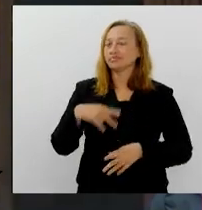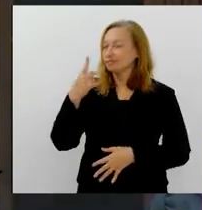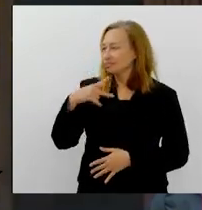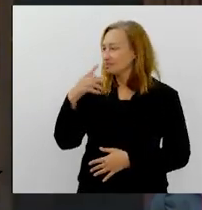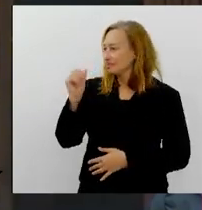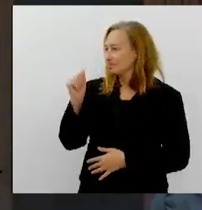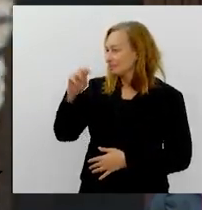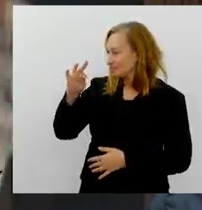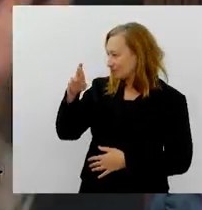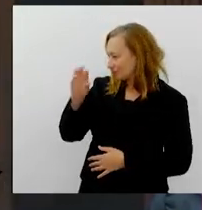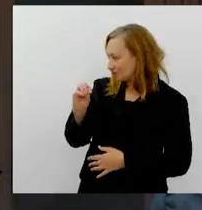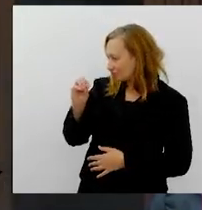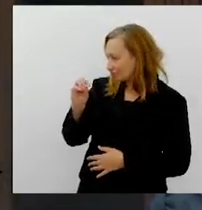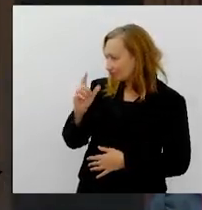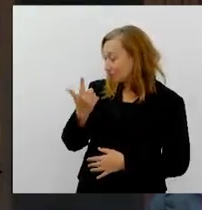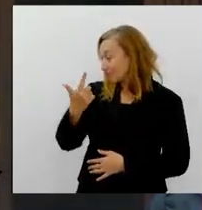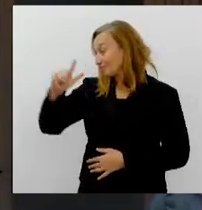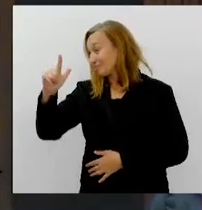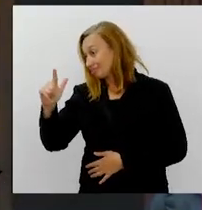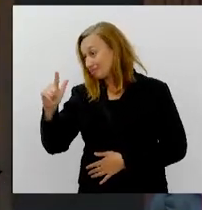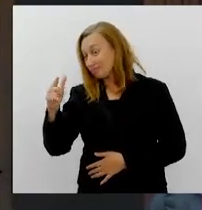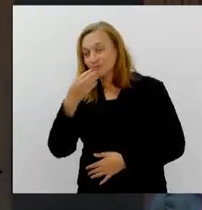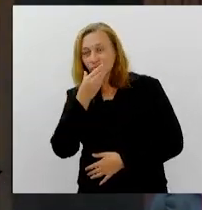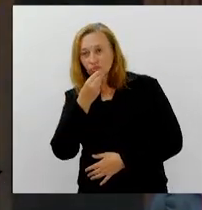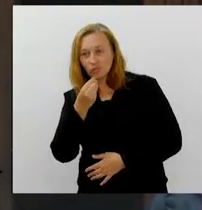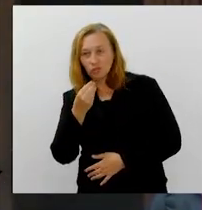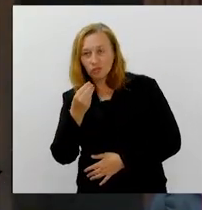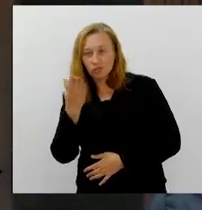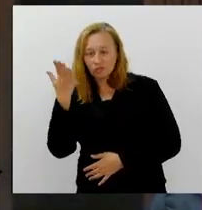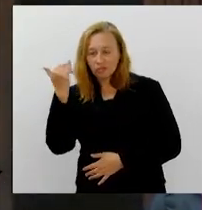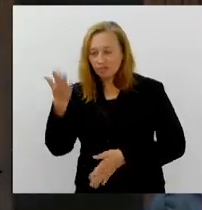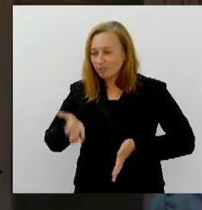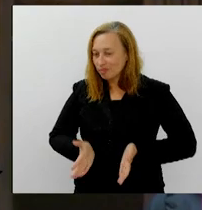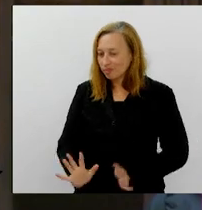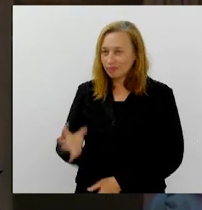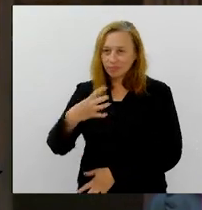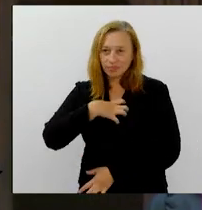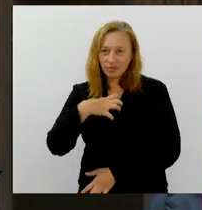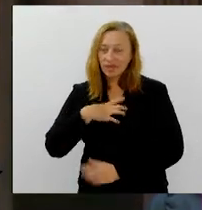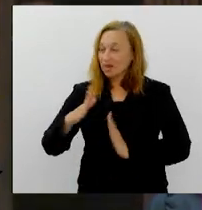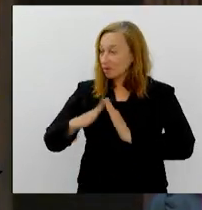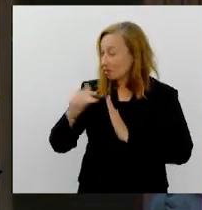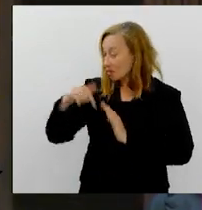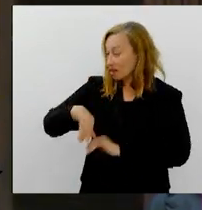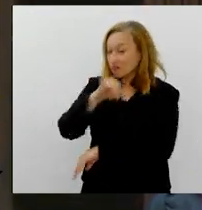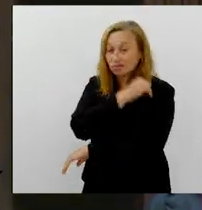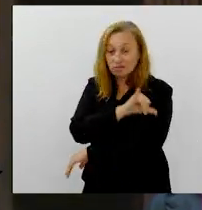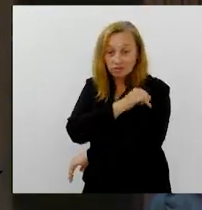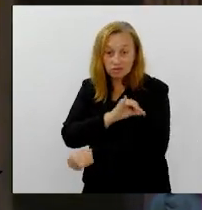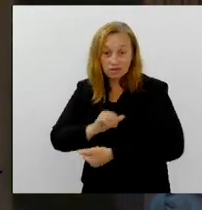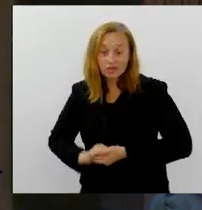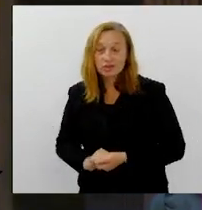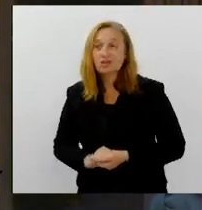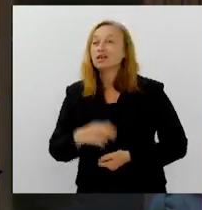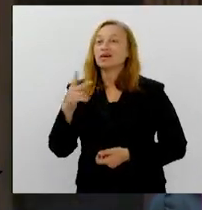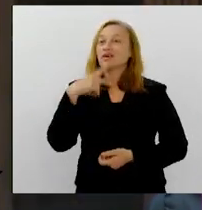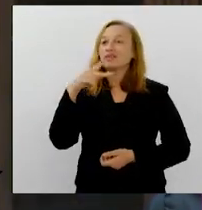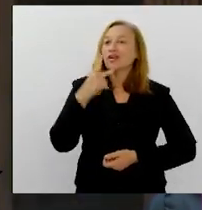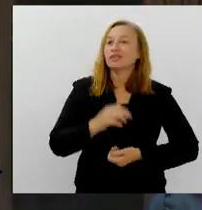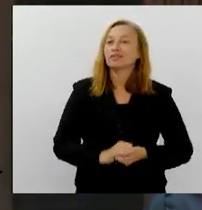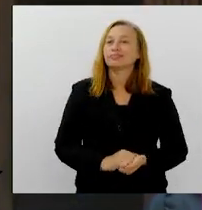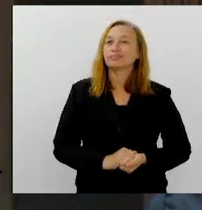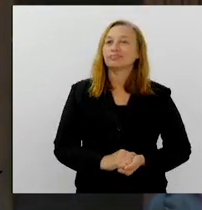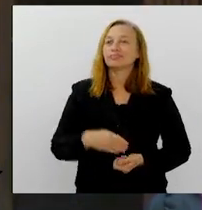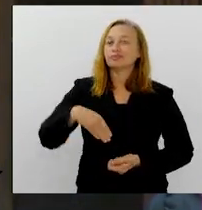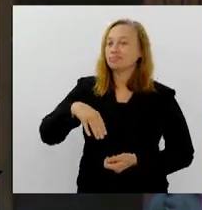Pitanga, outro baiano que mora aqui nessa cidade, nesse estado do Rio de Janeiro, que diz assim: